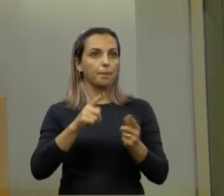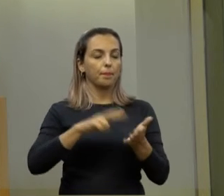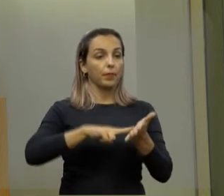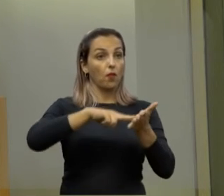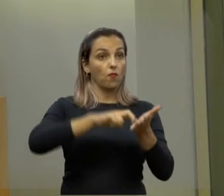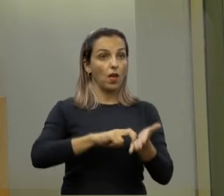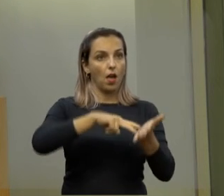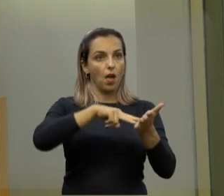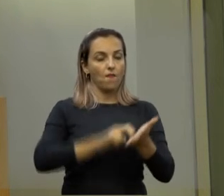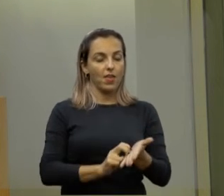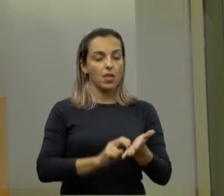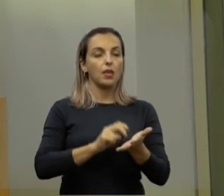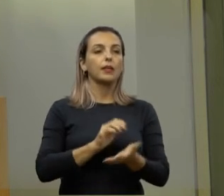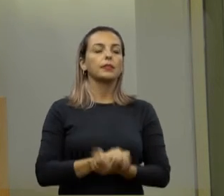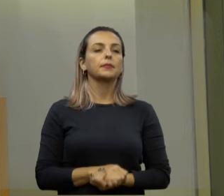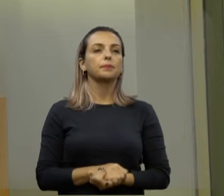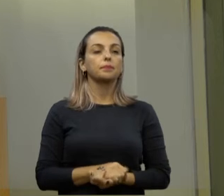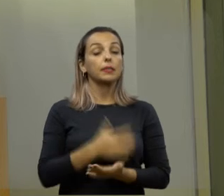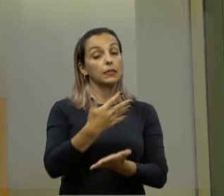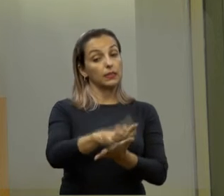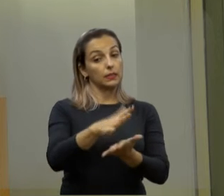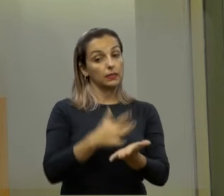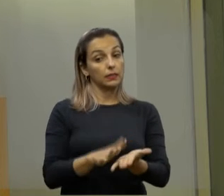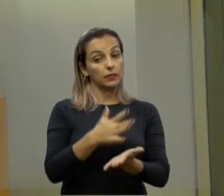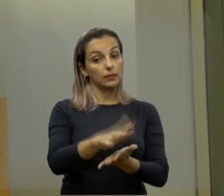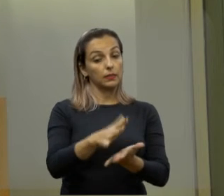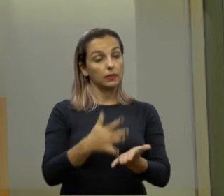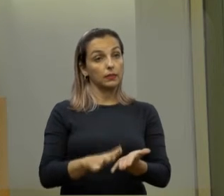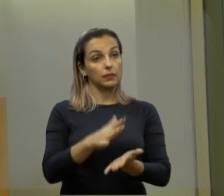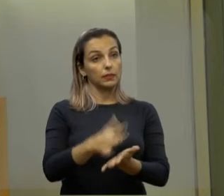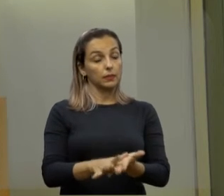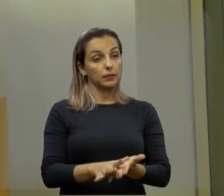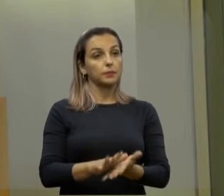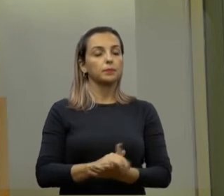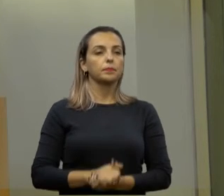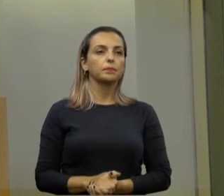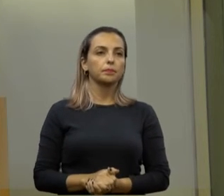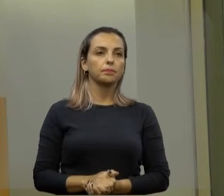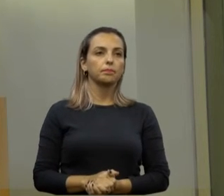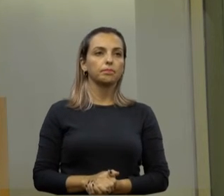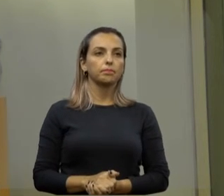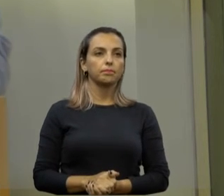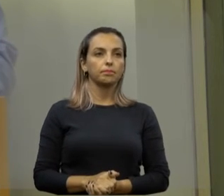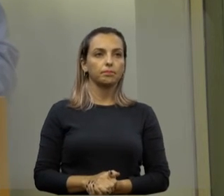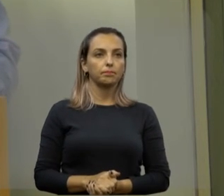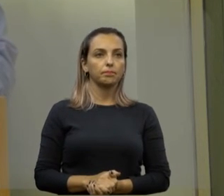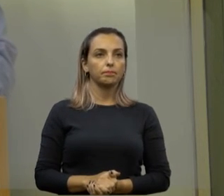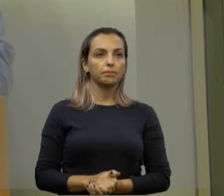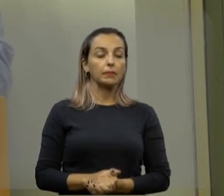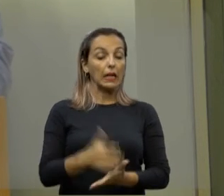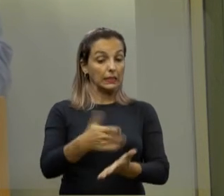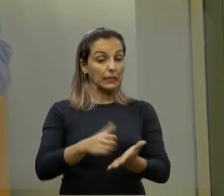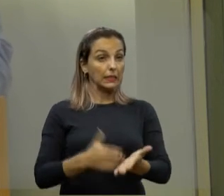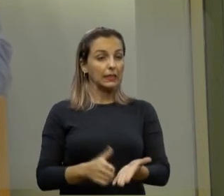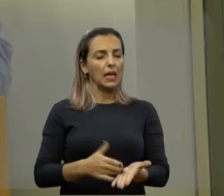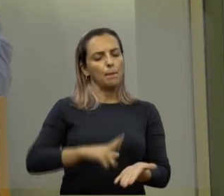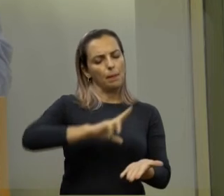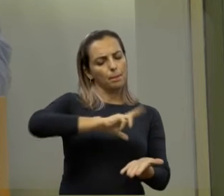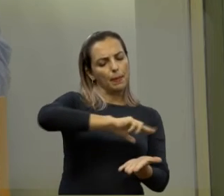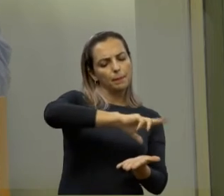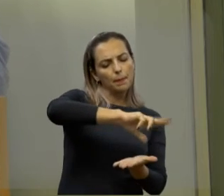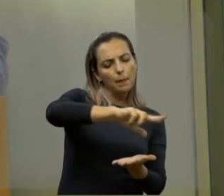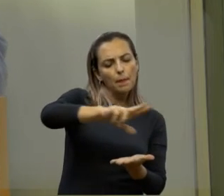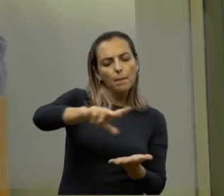funk samba e deixa eu fazer um parente né que tem a samba de coco samba de